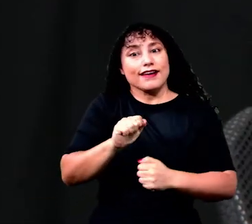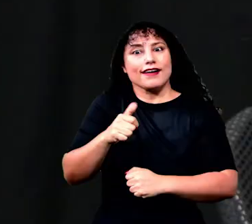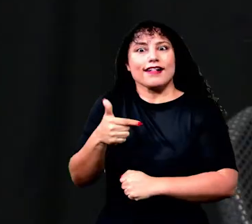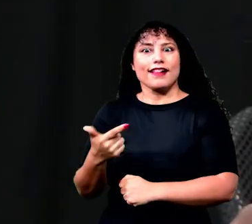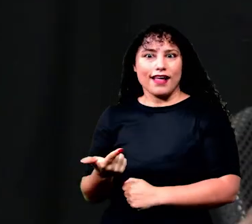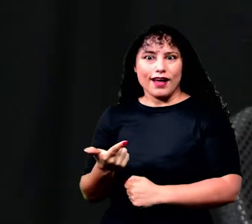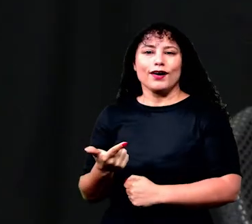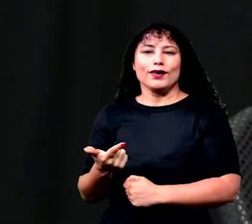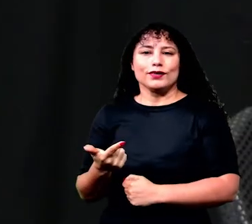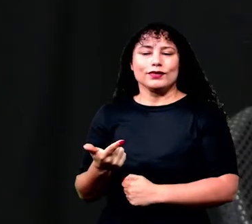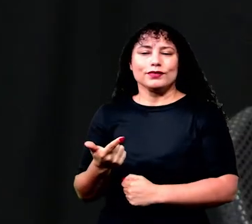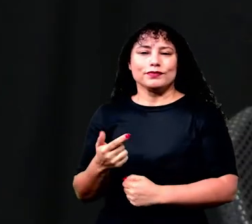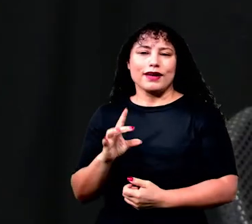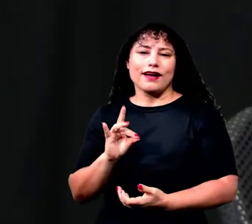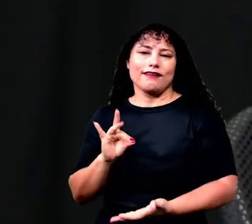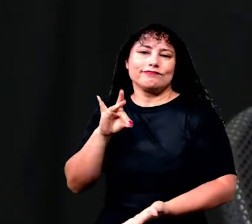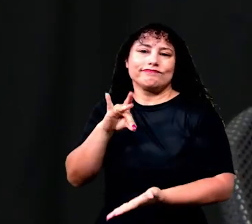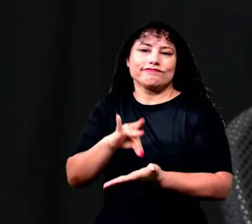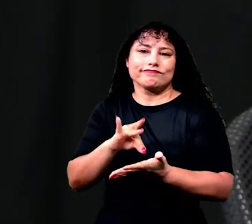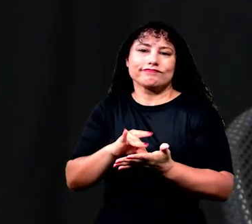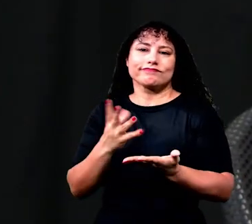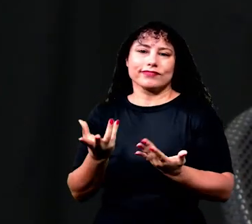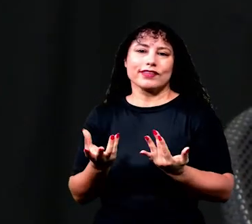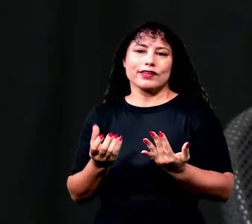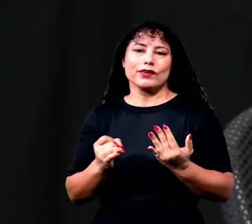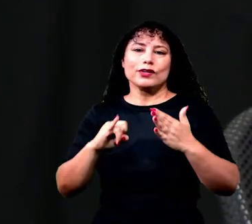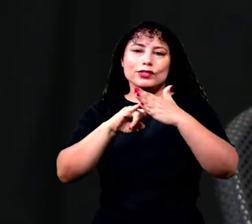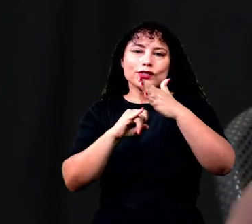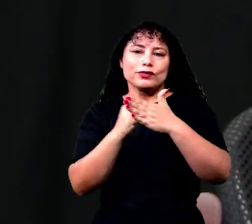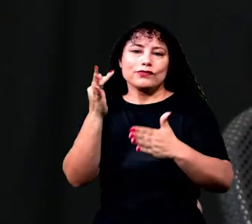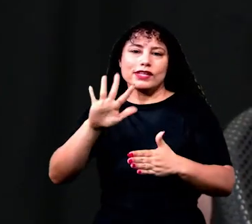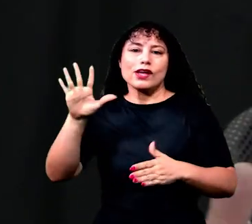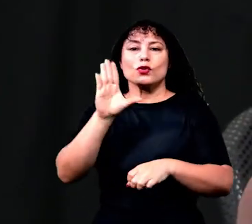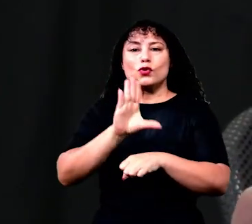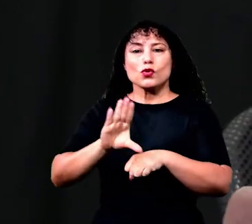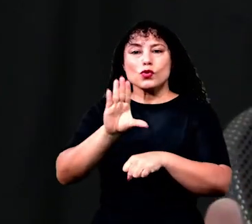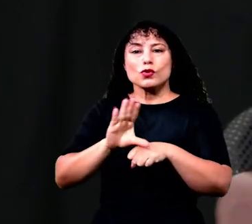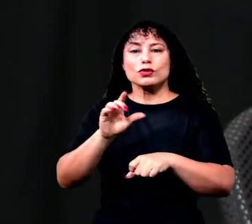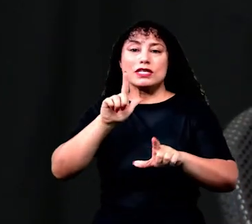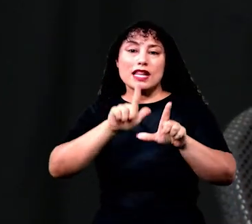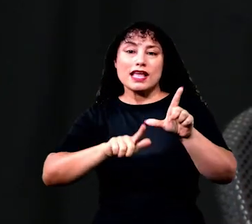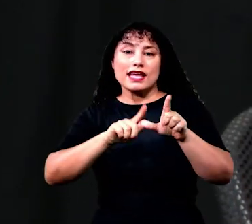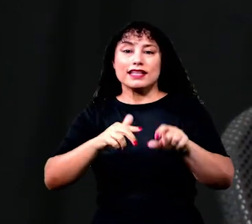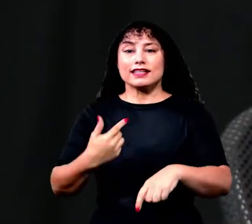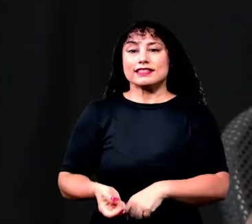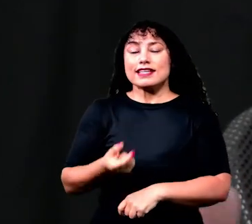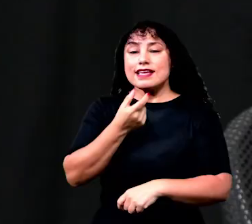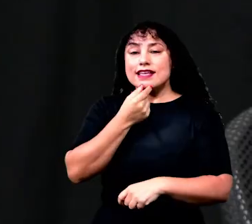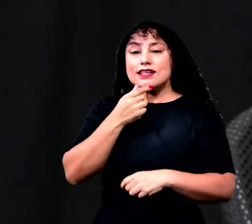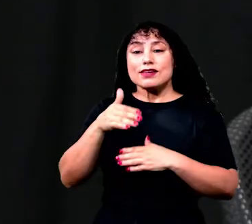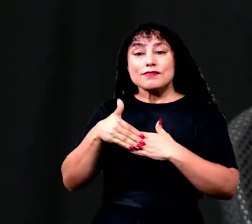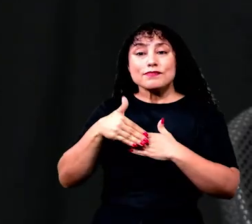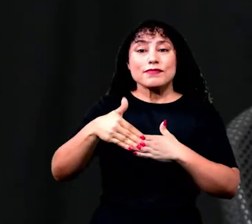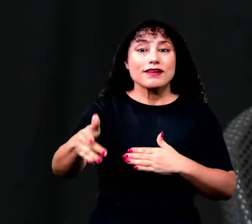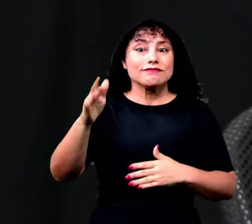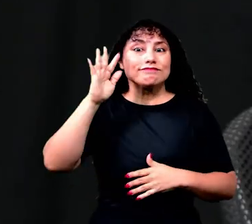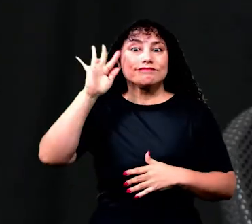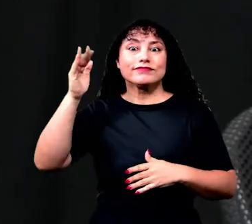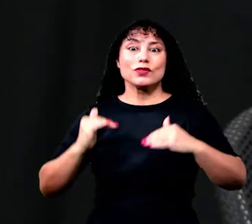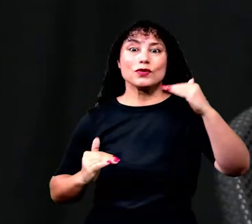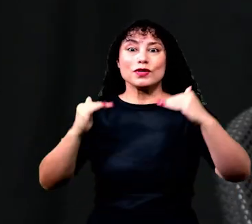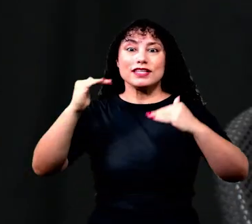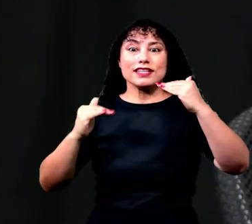que uma realidade de Instituto Federal, né, no curso de Letras em Inglês, a gente já parte do pressuposto do nível